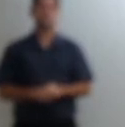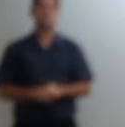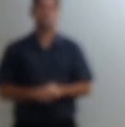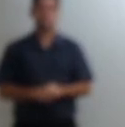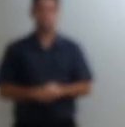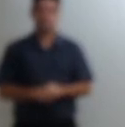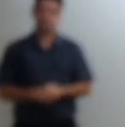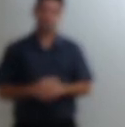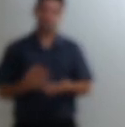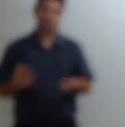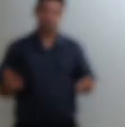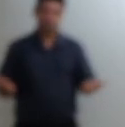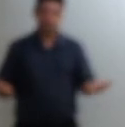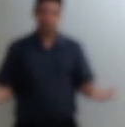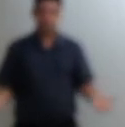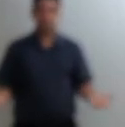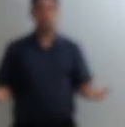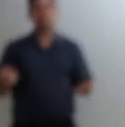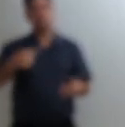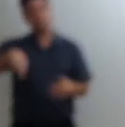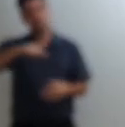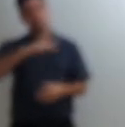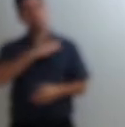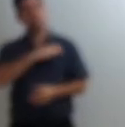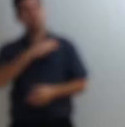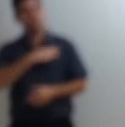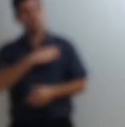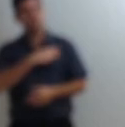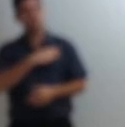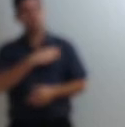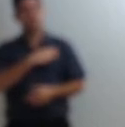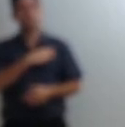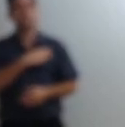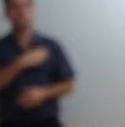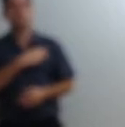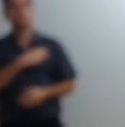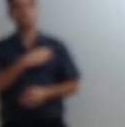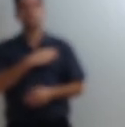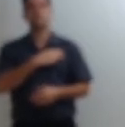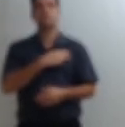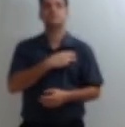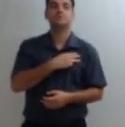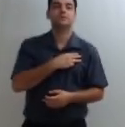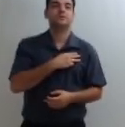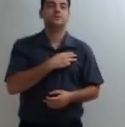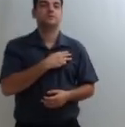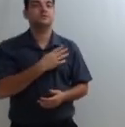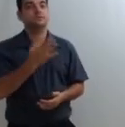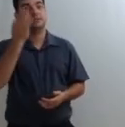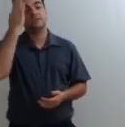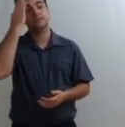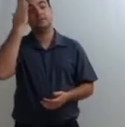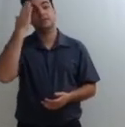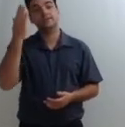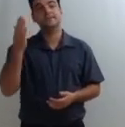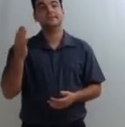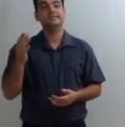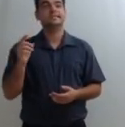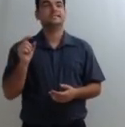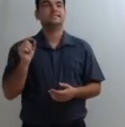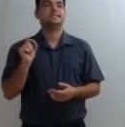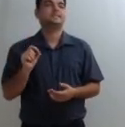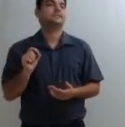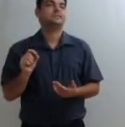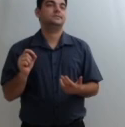Portanto, senhores ministros, ao nosso sentir, essa nova previsão legal vem para agasalhar situações como